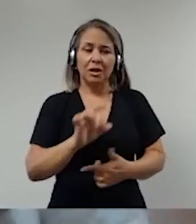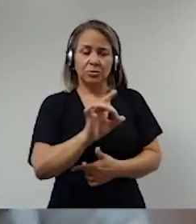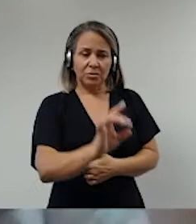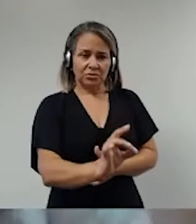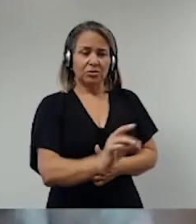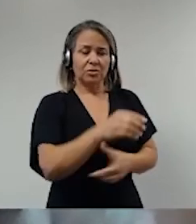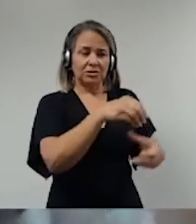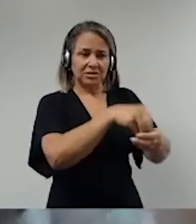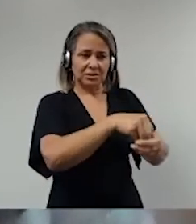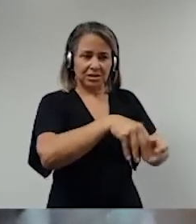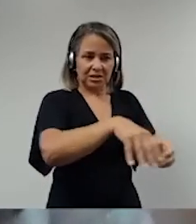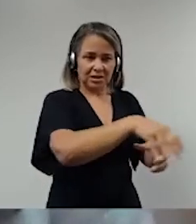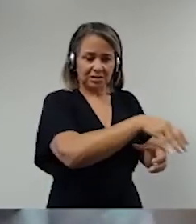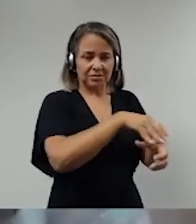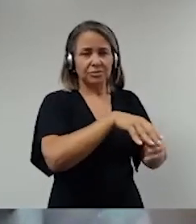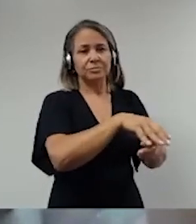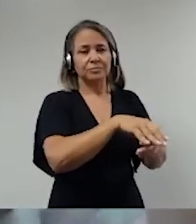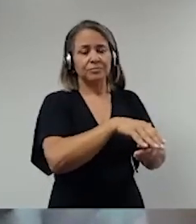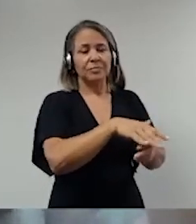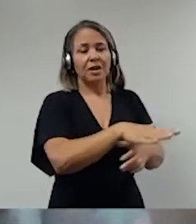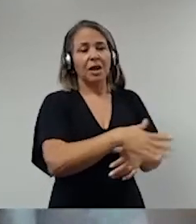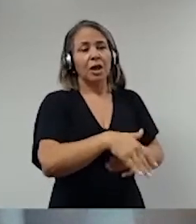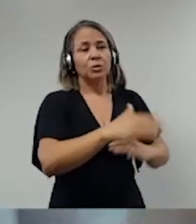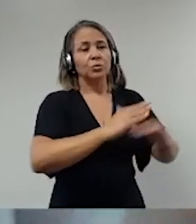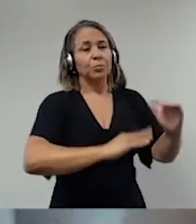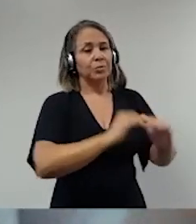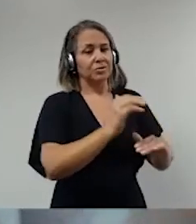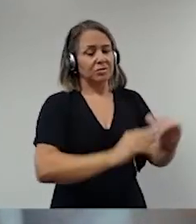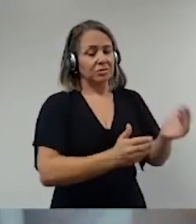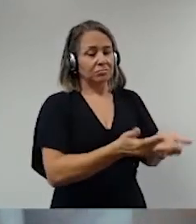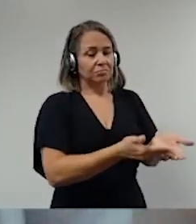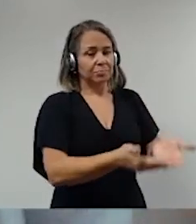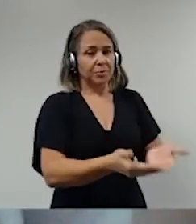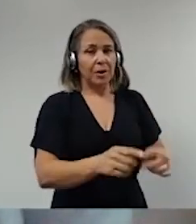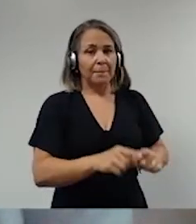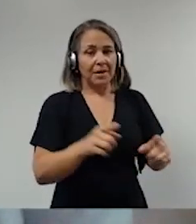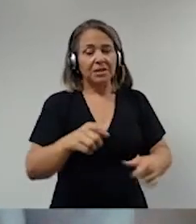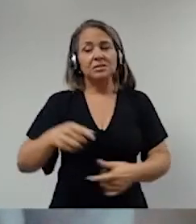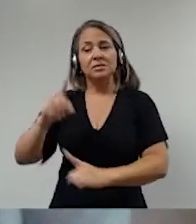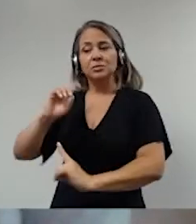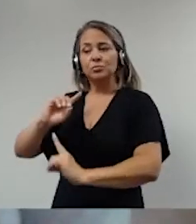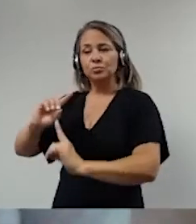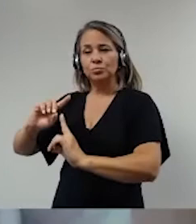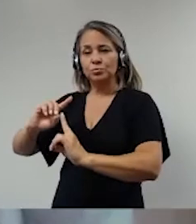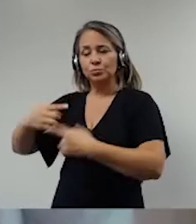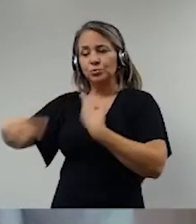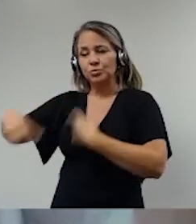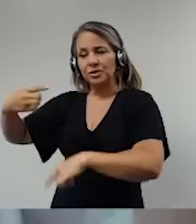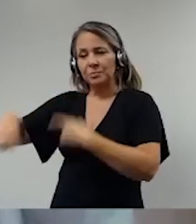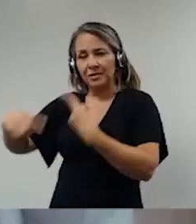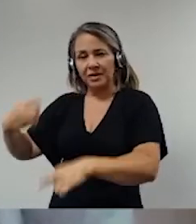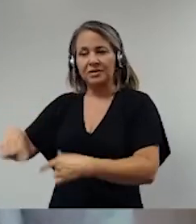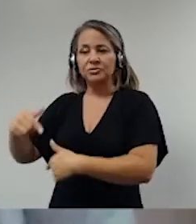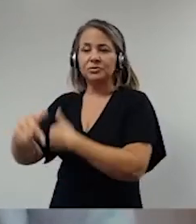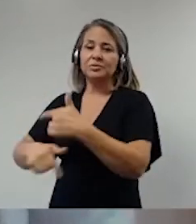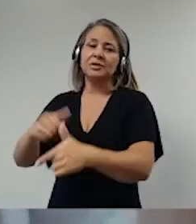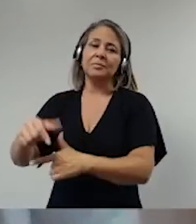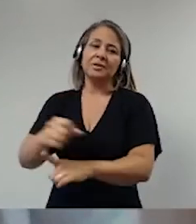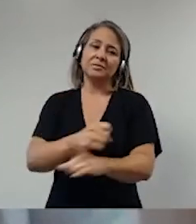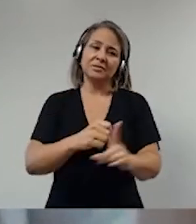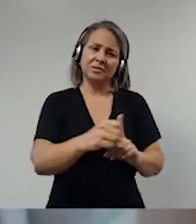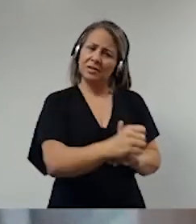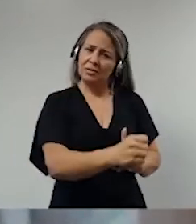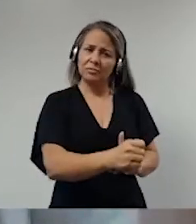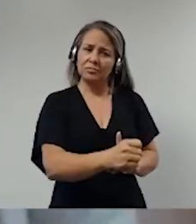respeito ao processo, mas também do debate e da ação social.